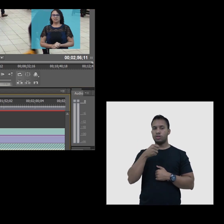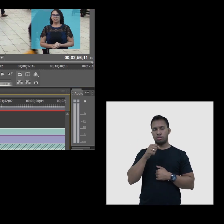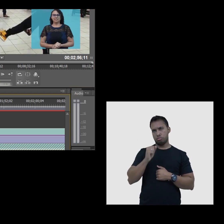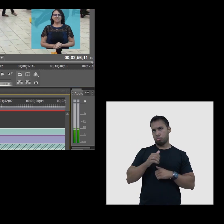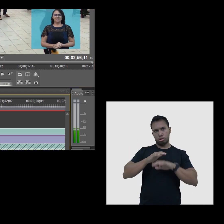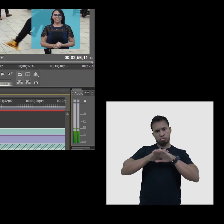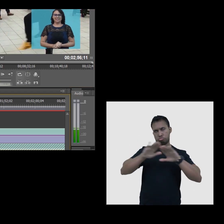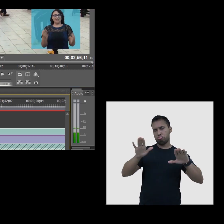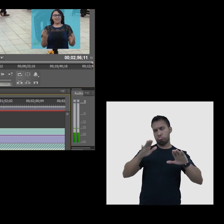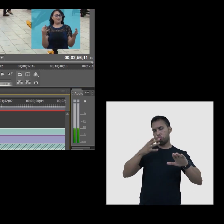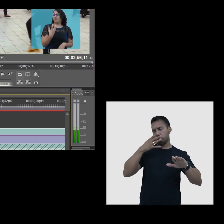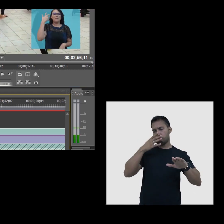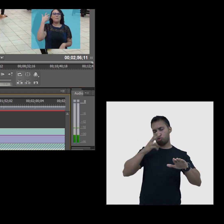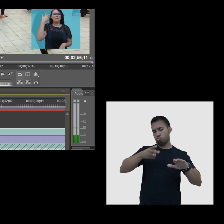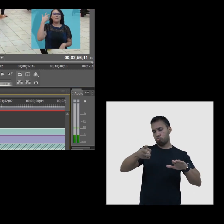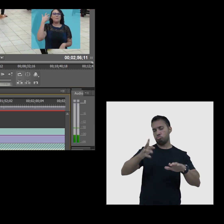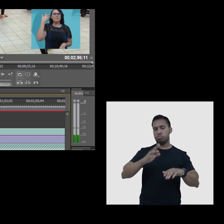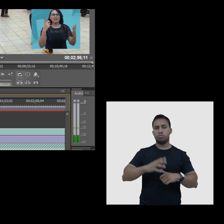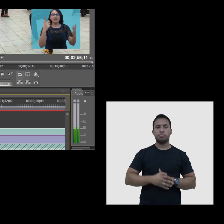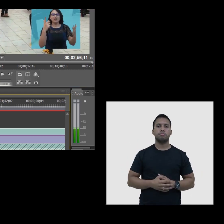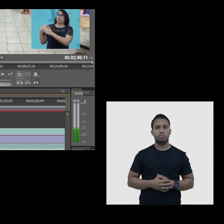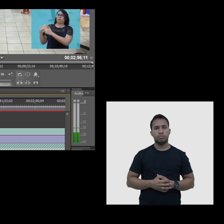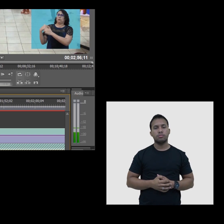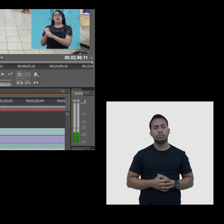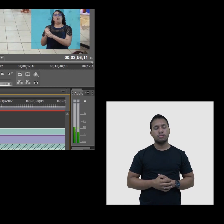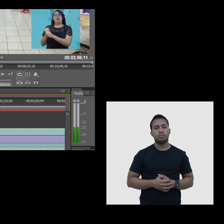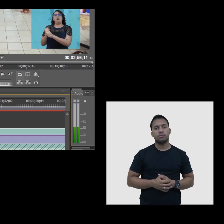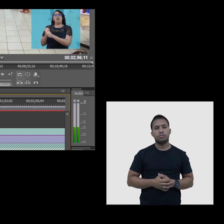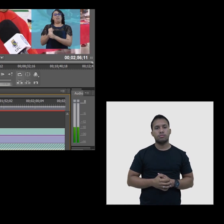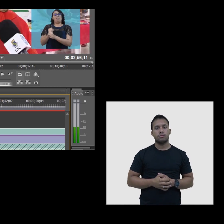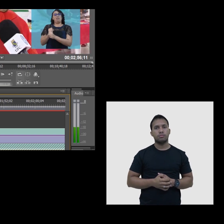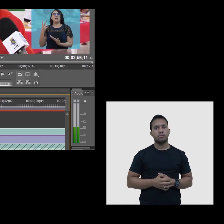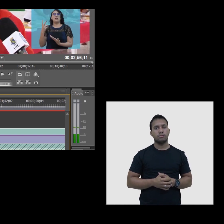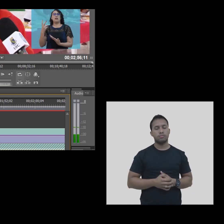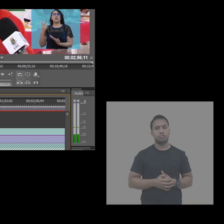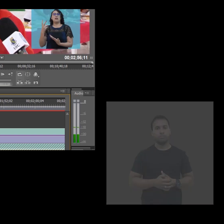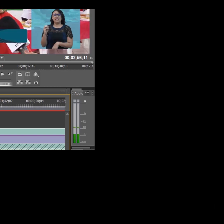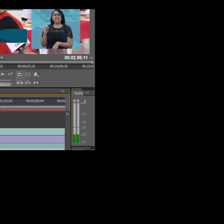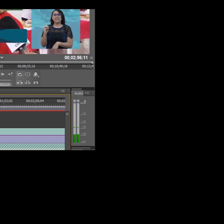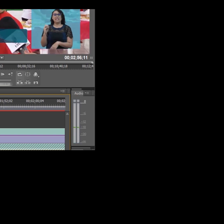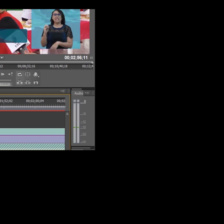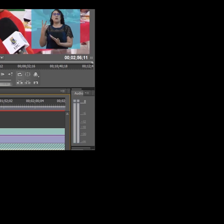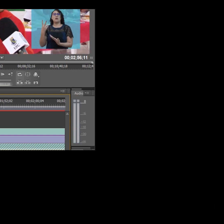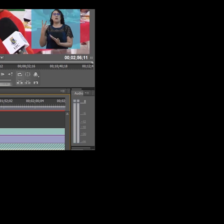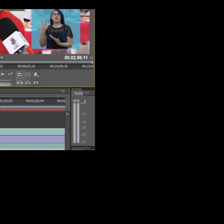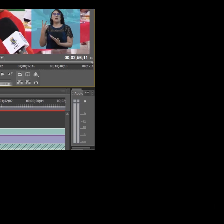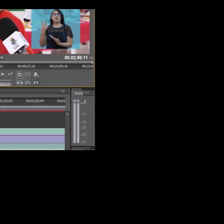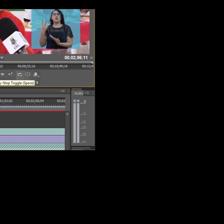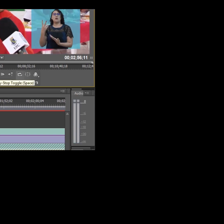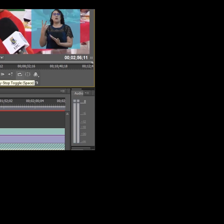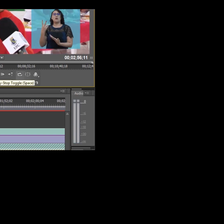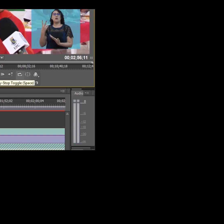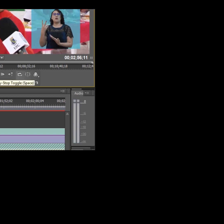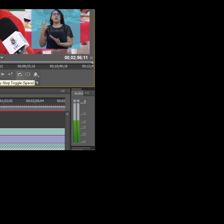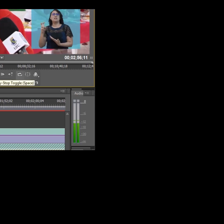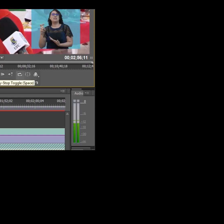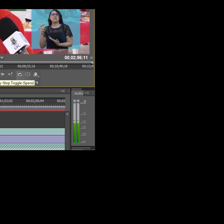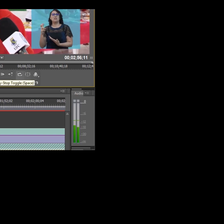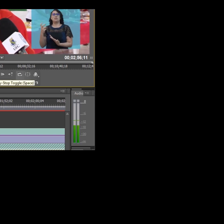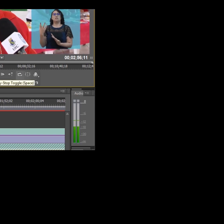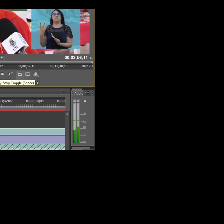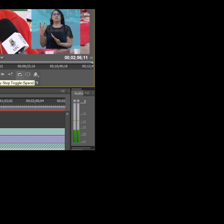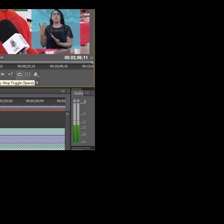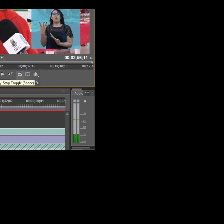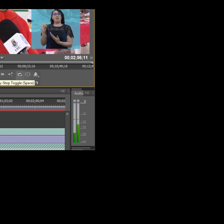no vídeo base. Então aqui a gente pode deixar assim e continuar assistindo. Caminhada. E quando a festa tem boa